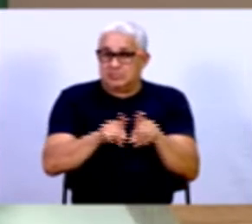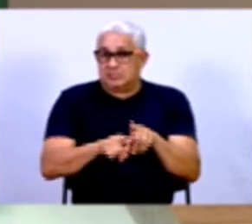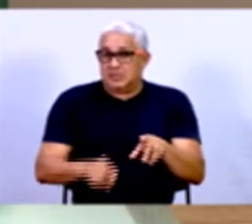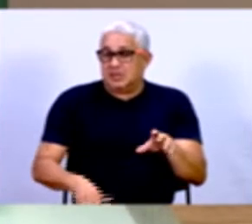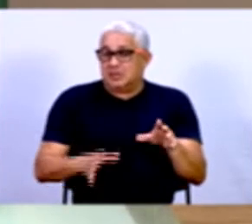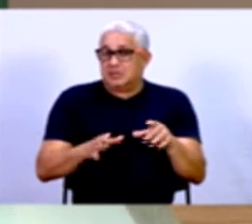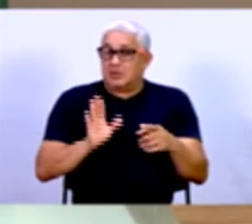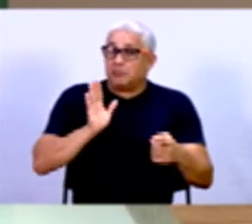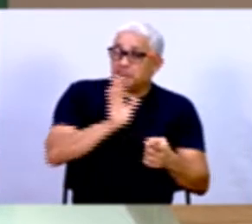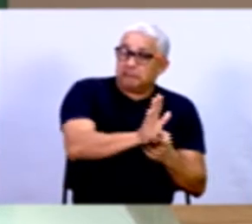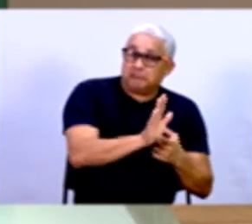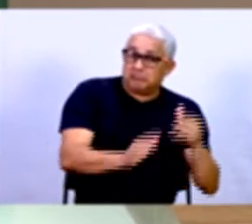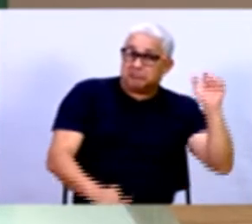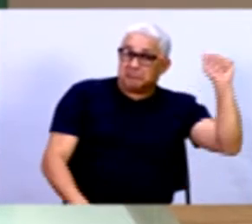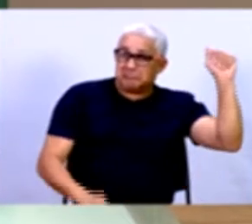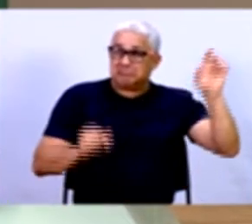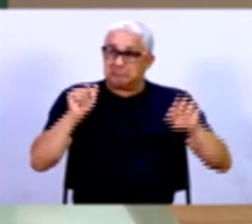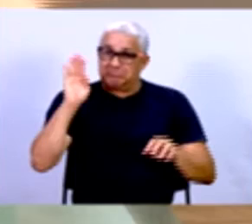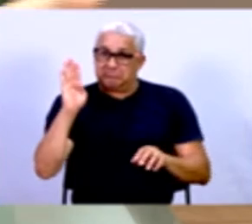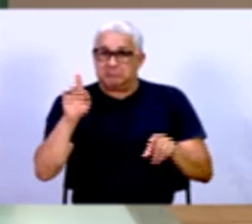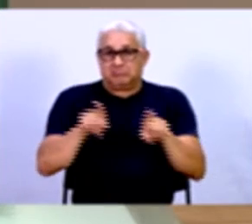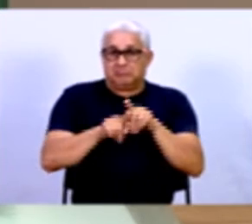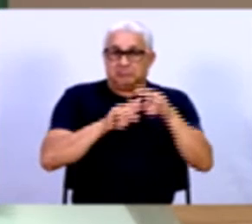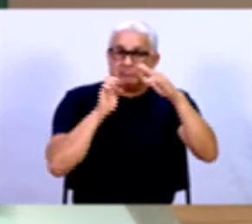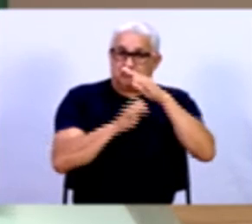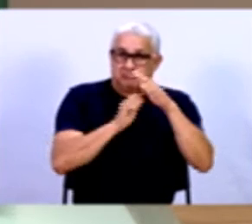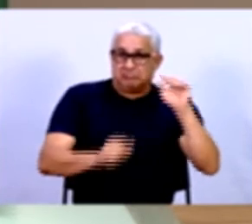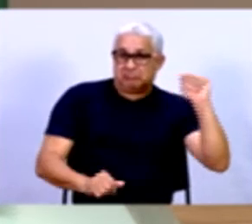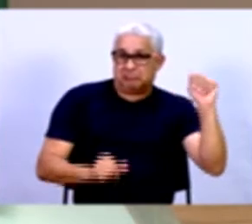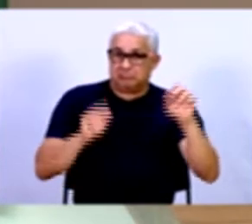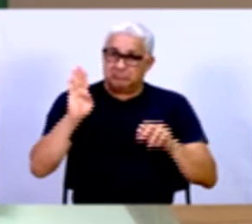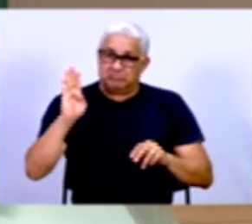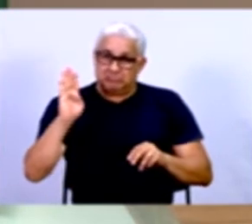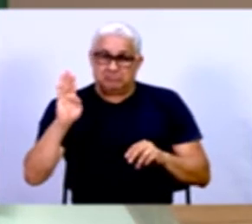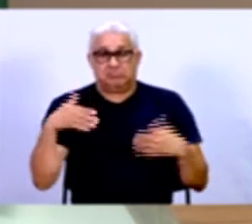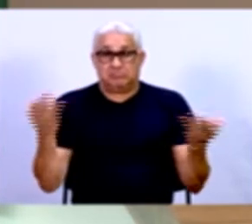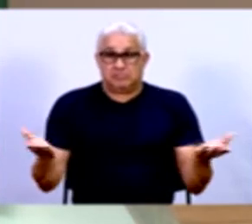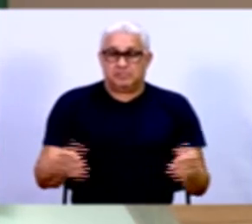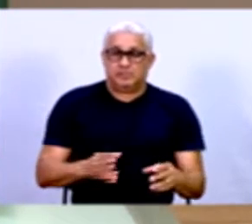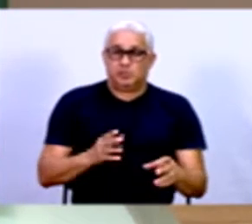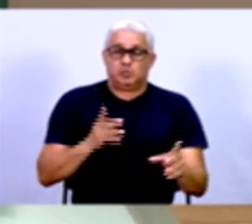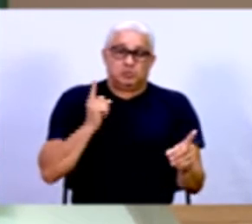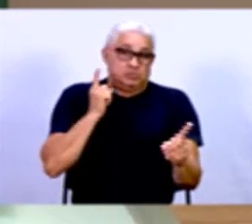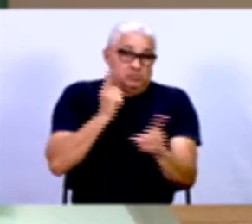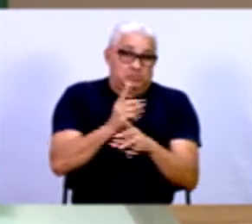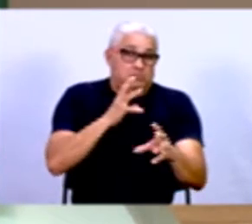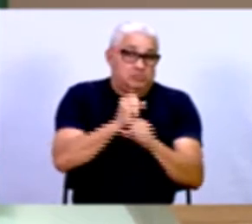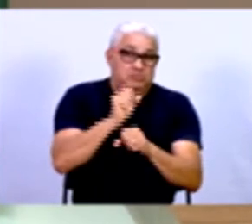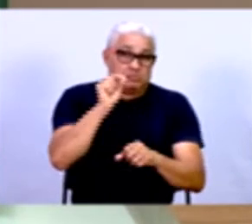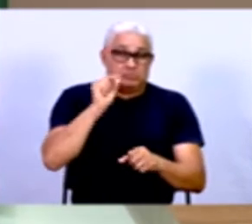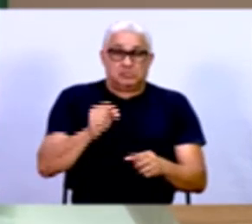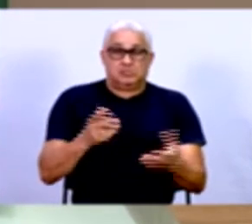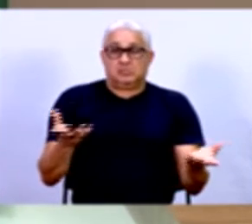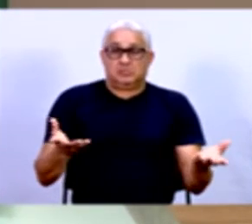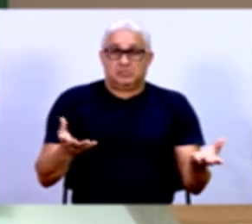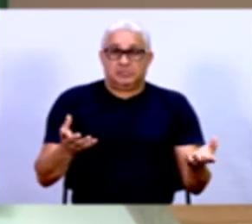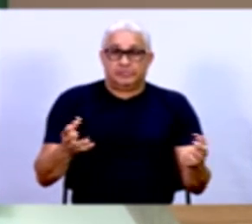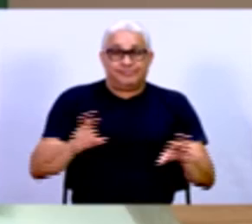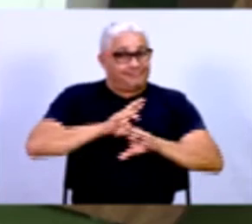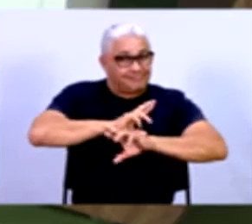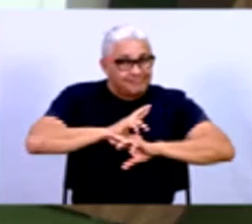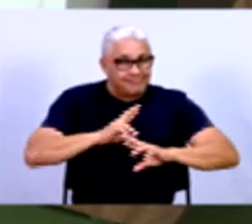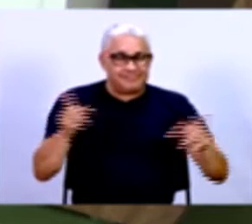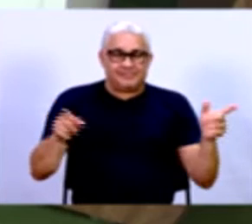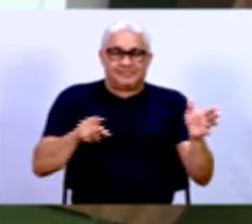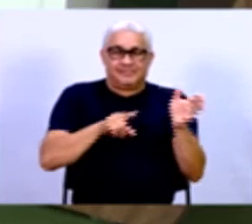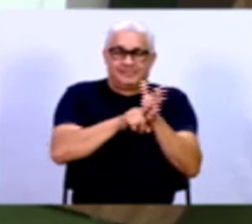A ou B, ou muitas vezes para favorecer a empresa A ou B, se chega a conclusões que na verdade não dizem respeito à realidade total